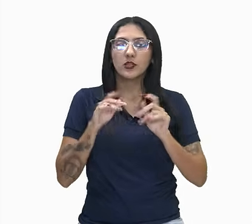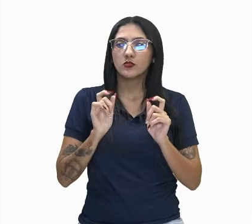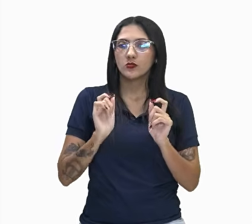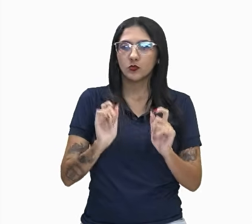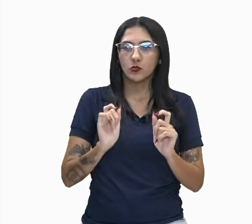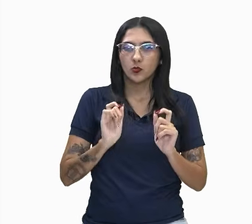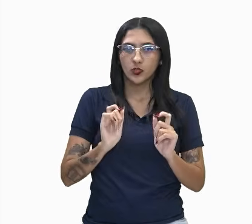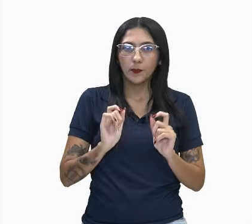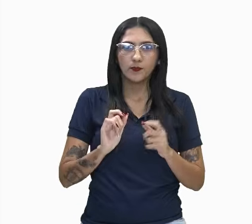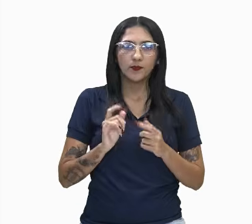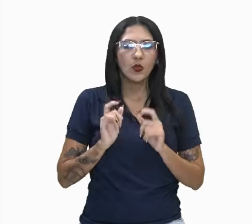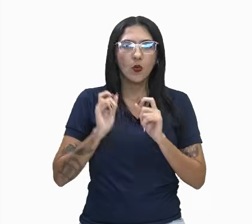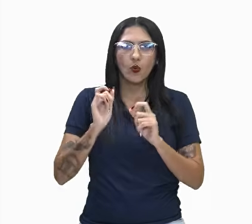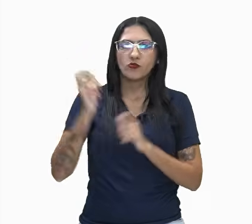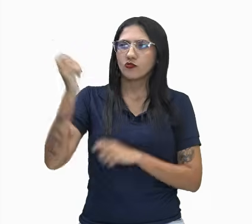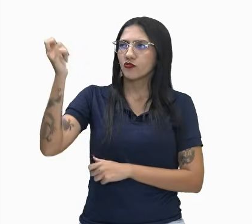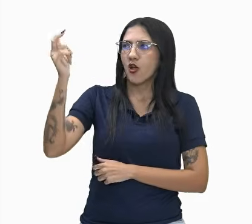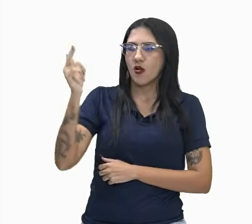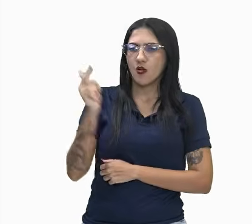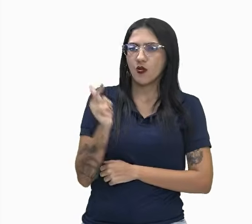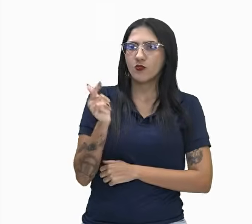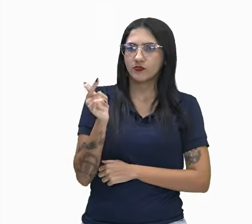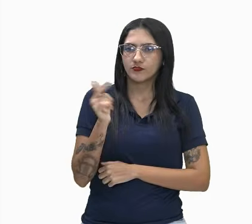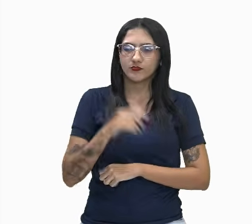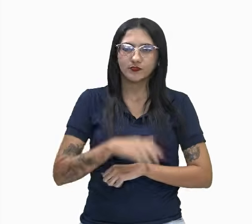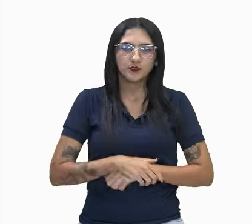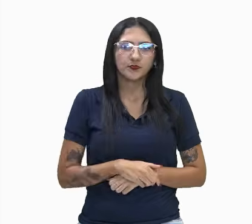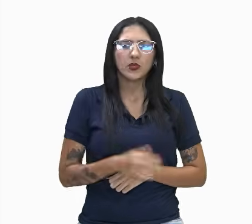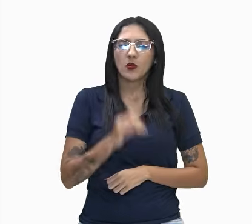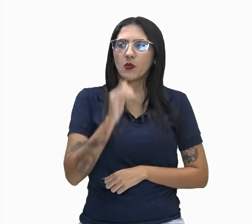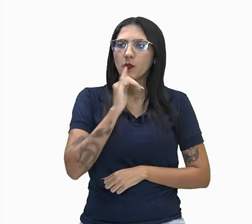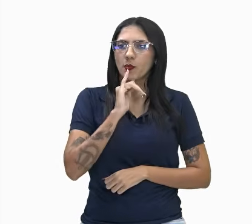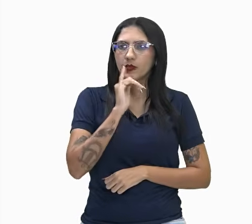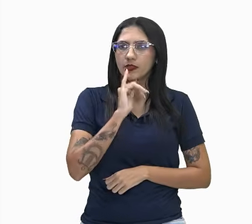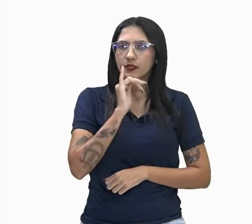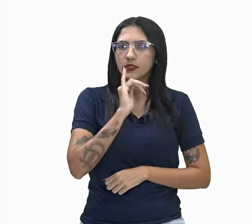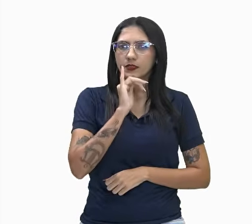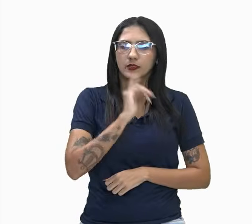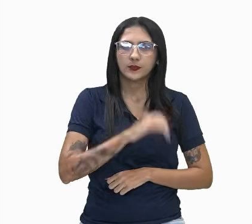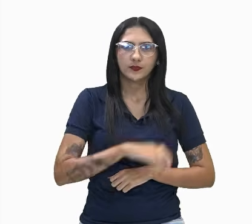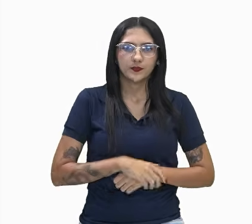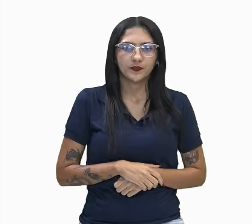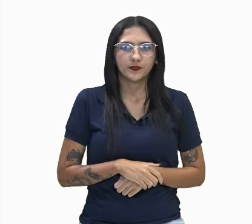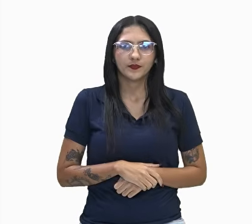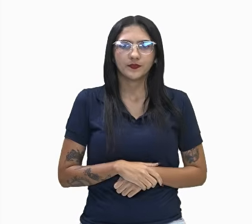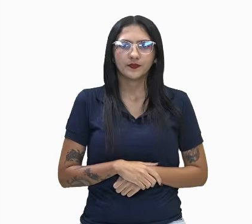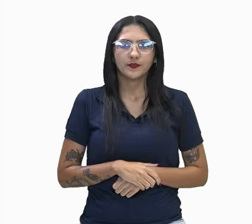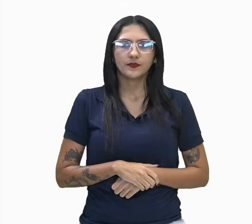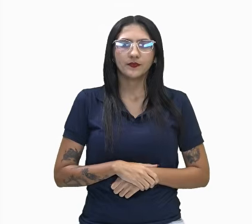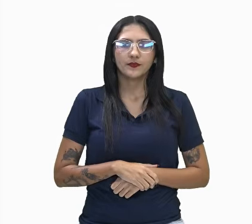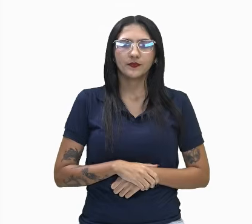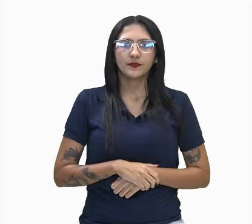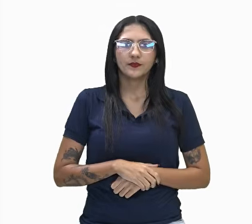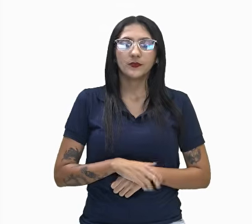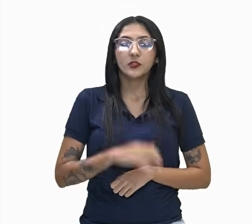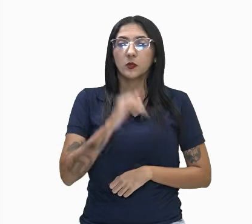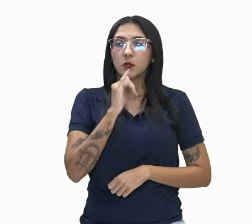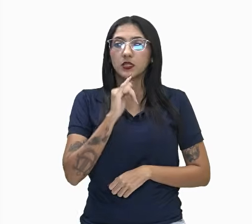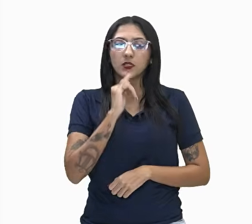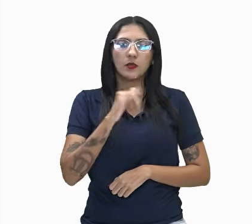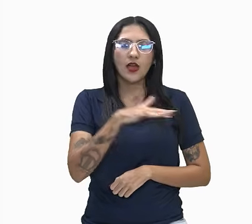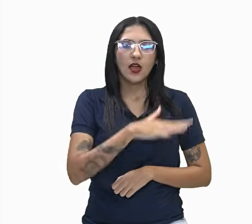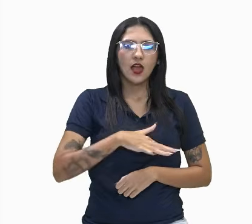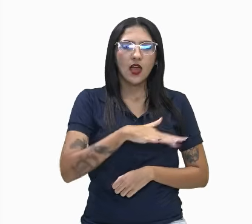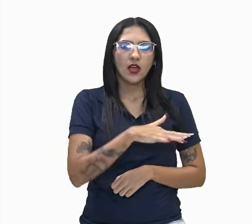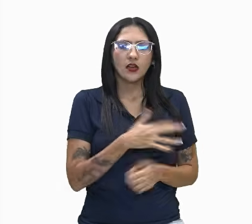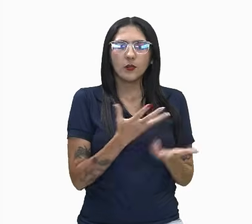Da radiação solar. Vou dar um exemplo aqui, né? A parte do deserto. O